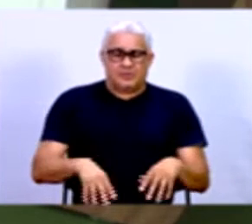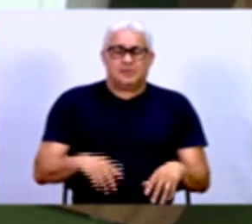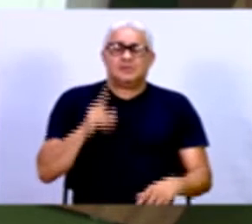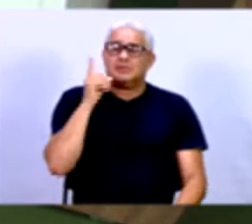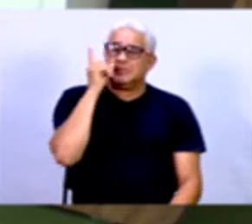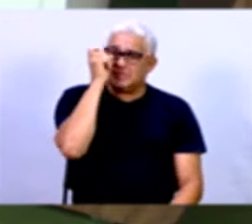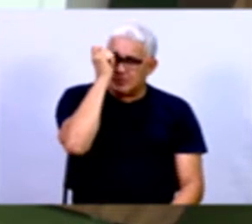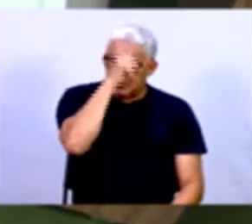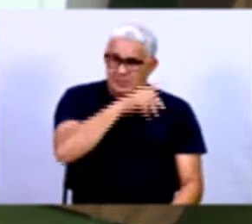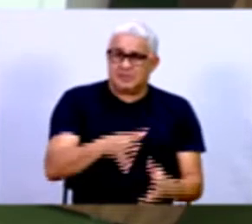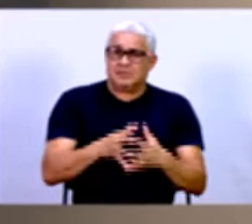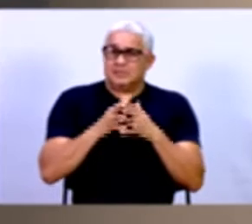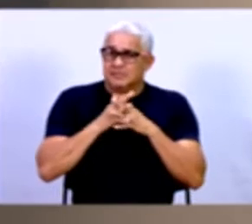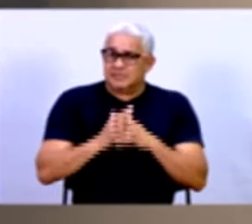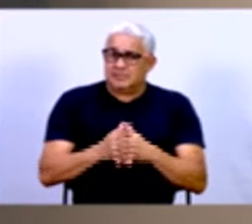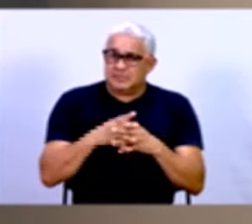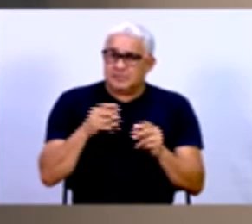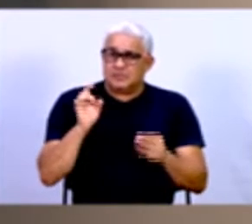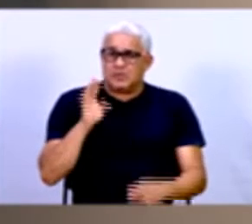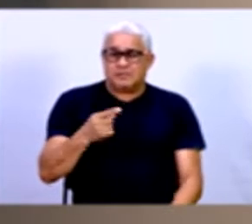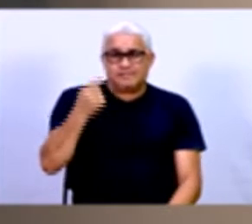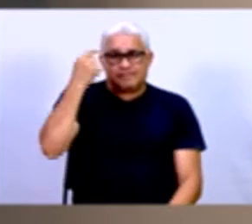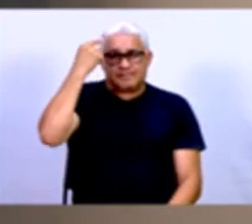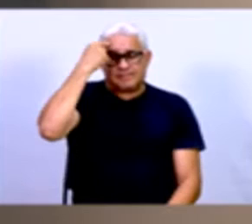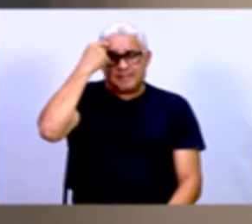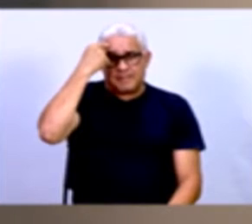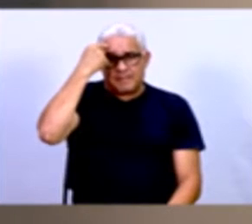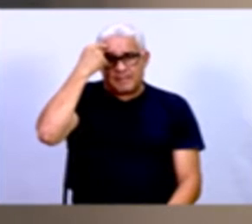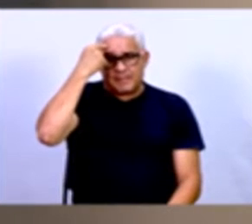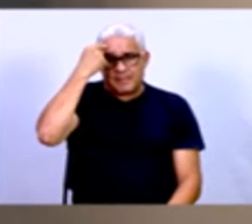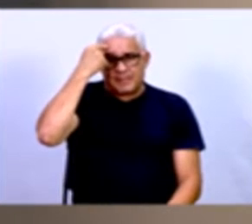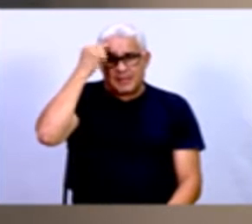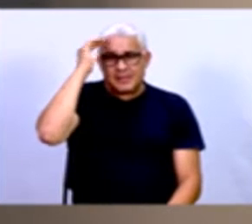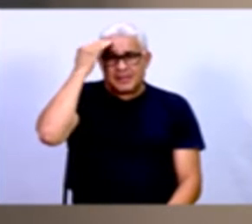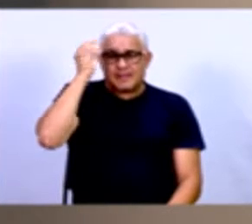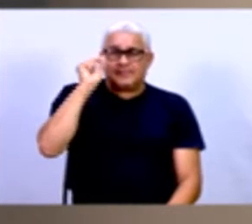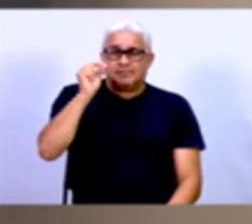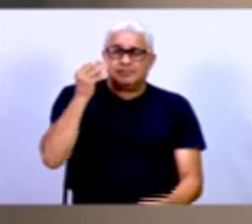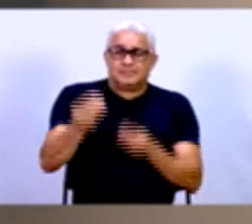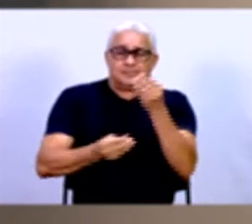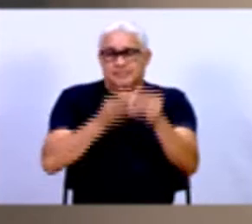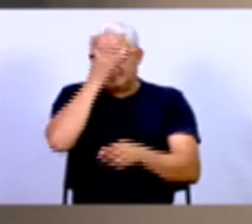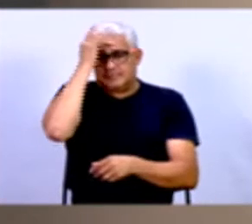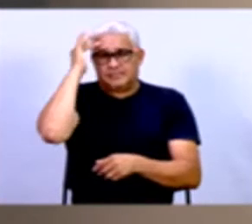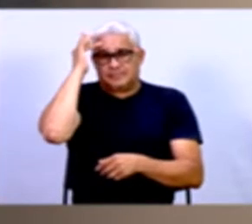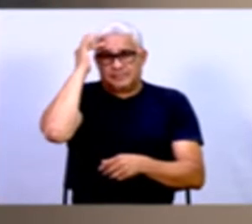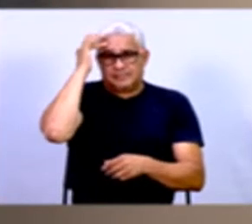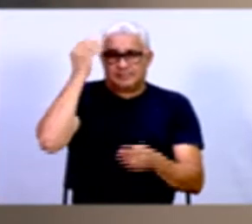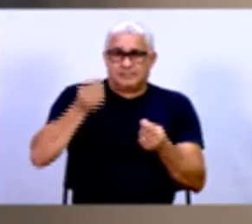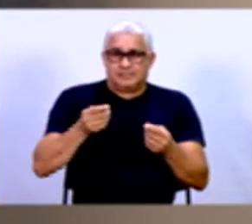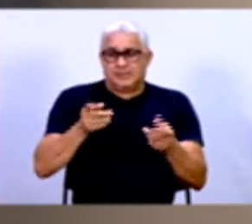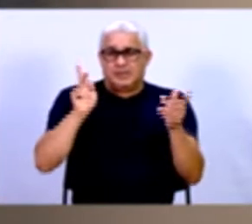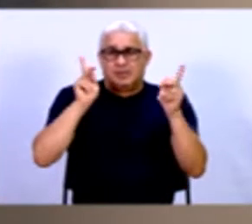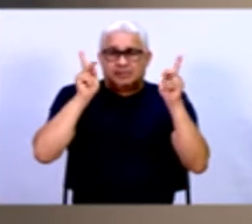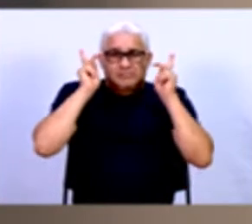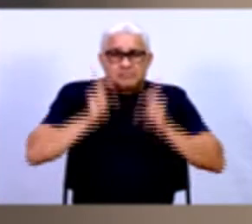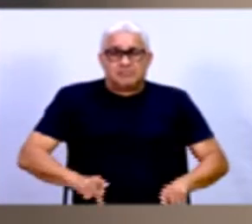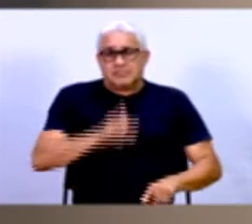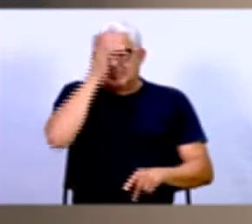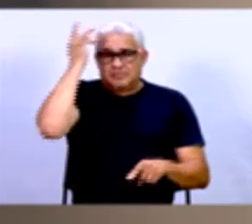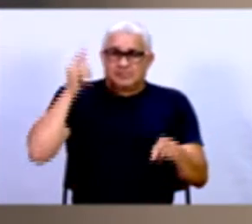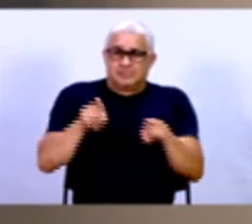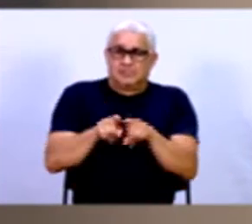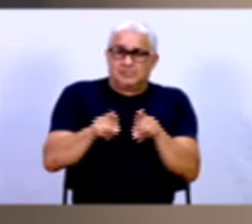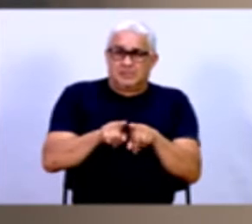complicado mesmo. É para a gente ter uma noção de como que tá, né? Como que as pessoas, qual a postura das pessoas. Mas muitas